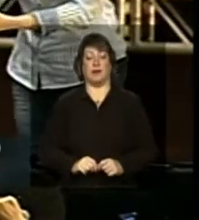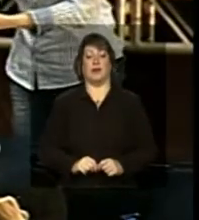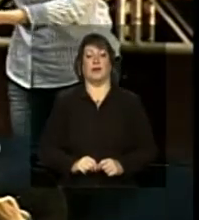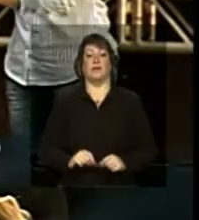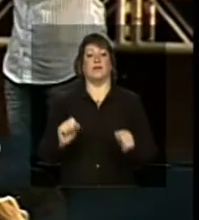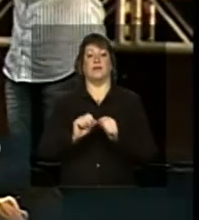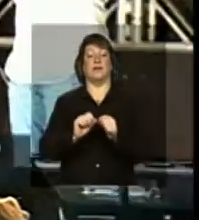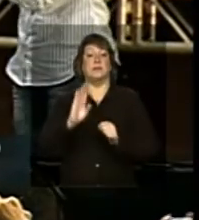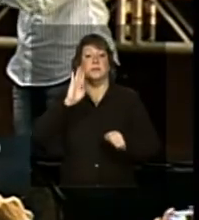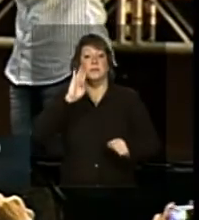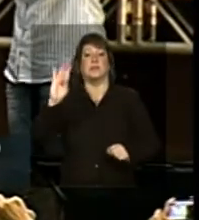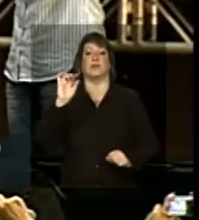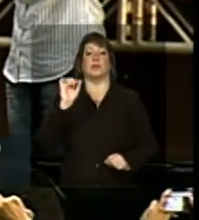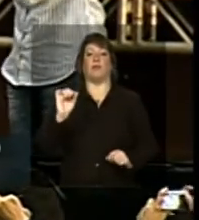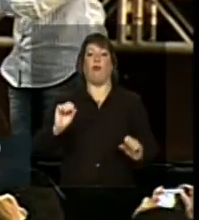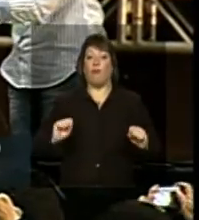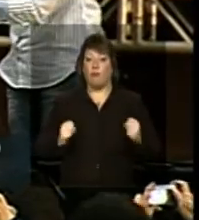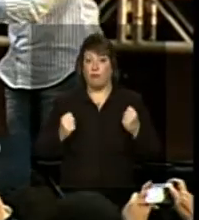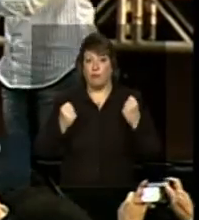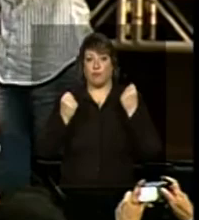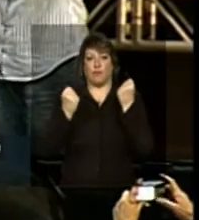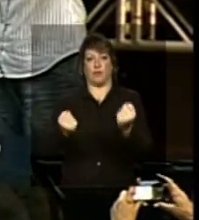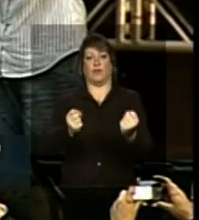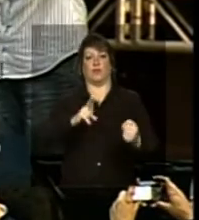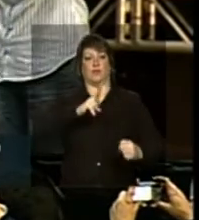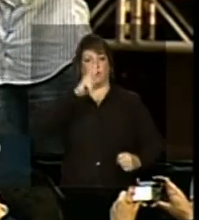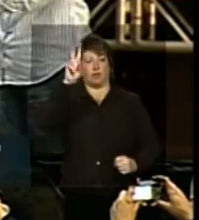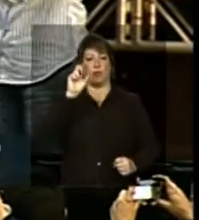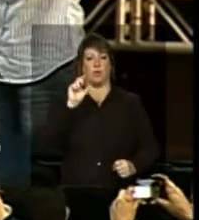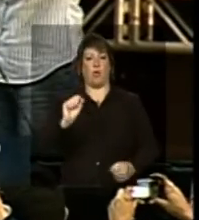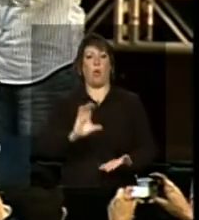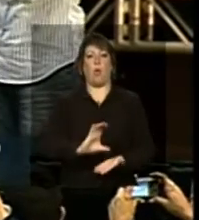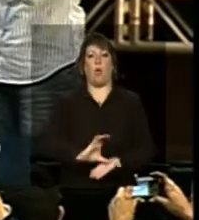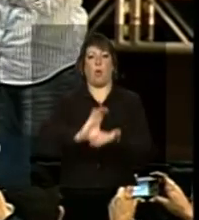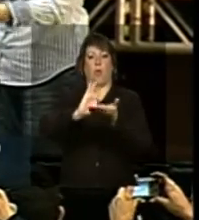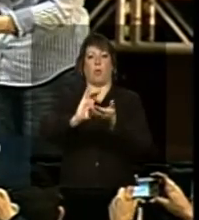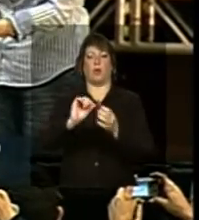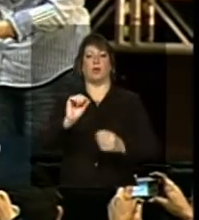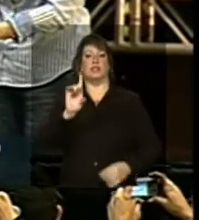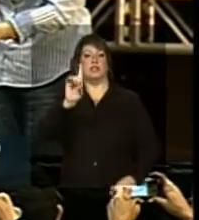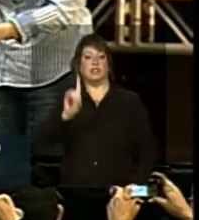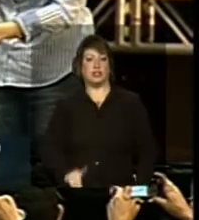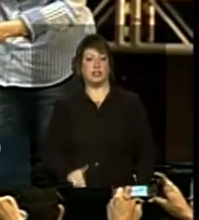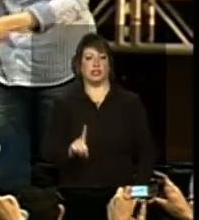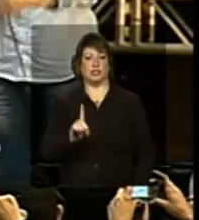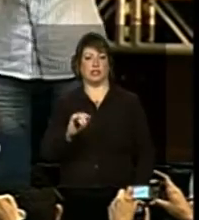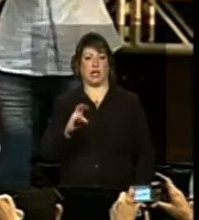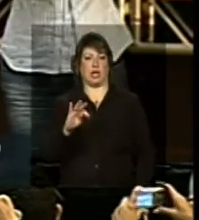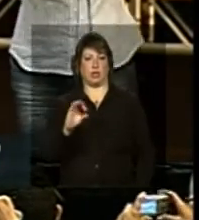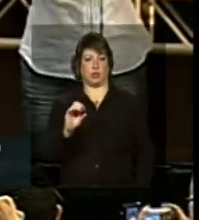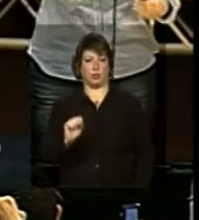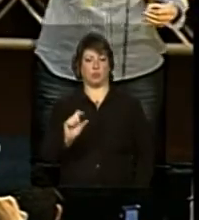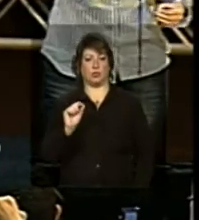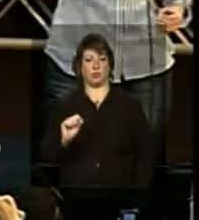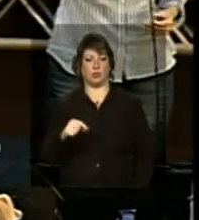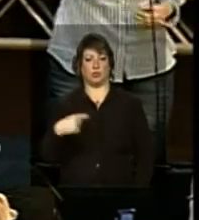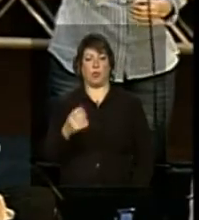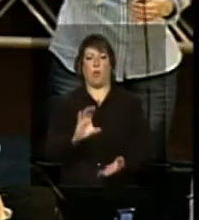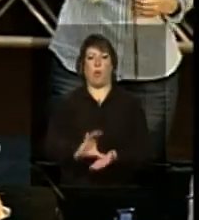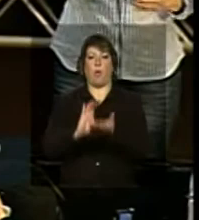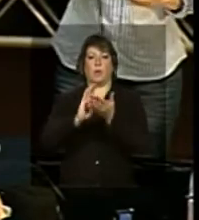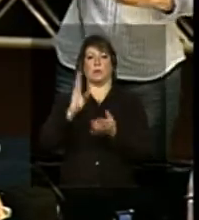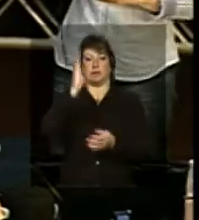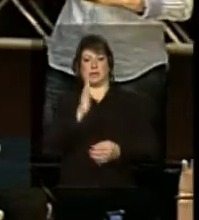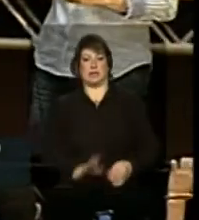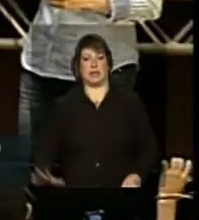destacando o fortalecimento dos conselhos de direitos, do Conselho